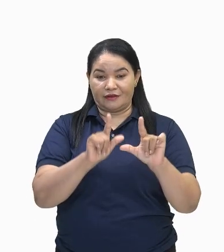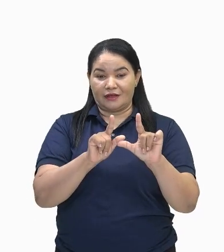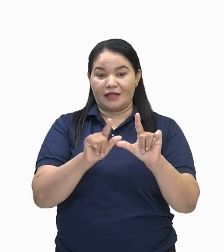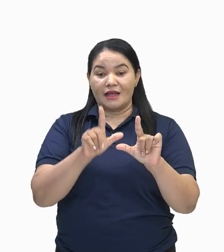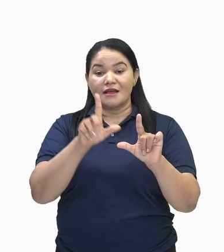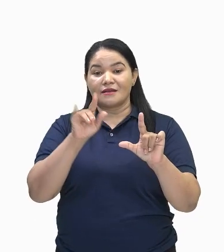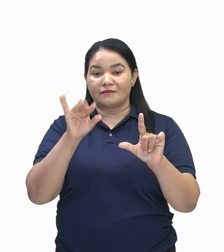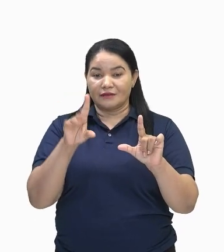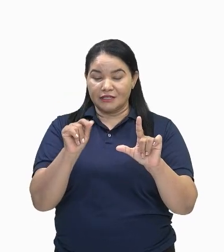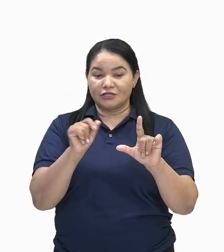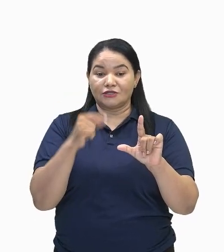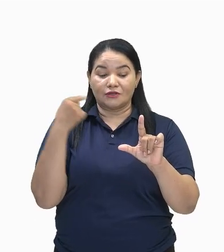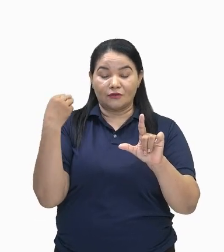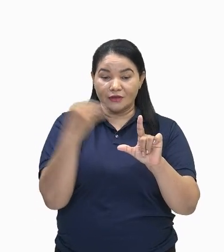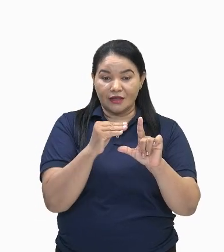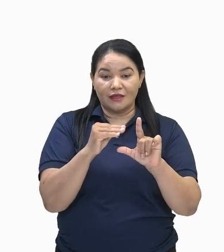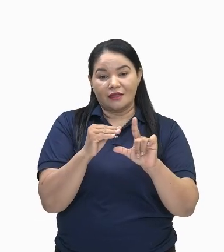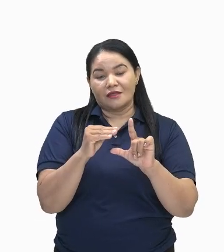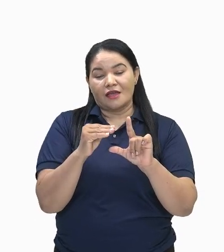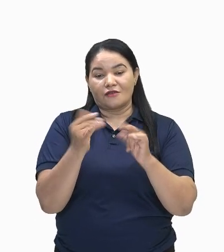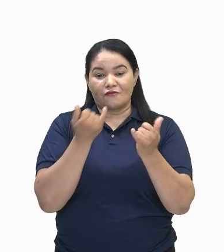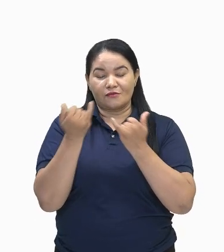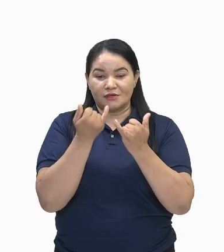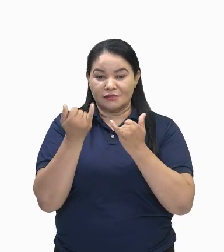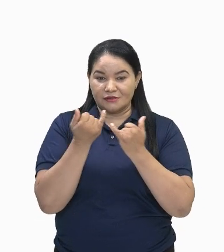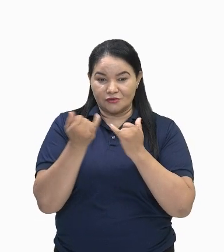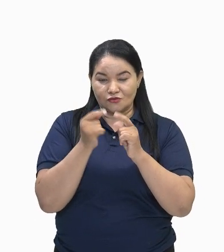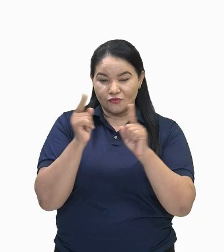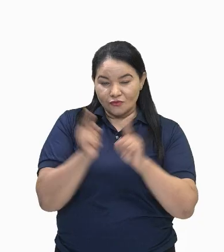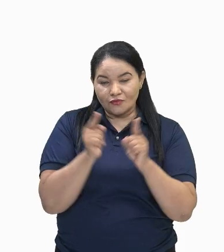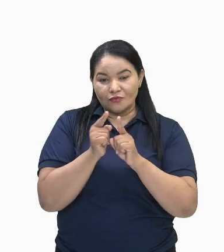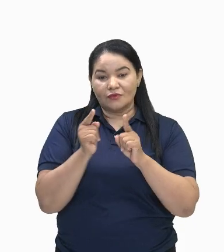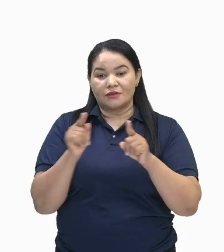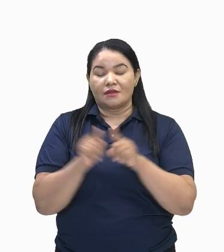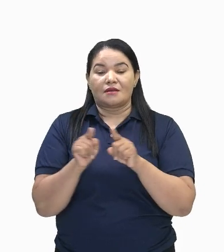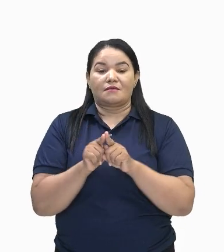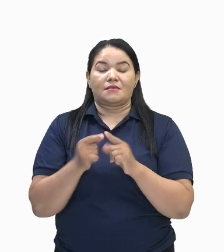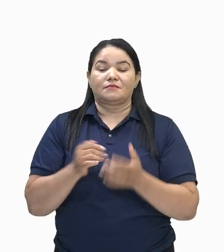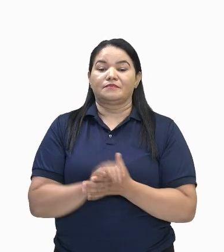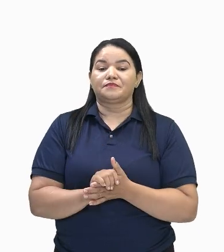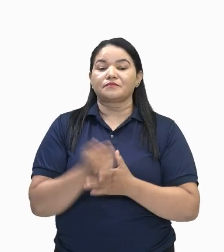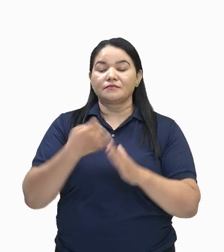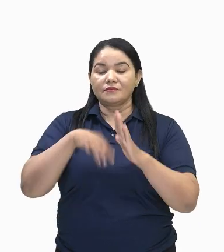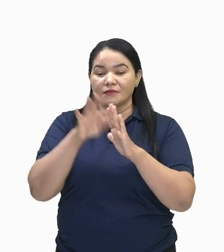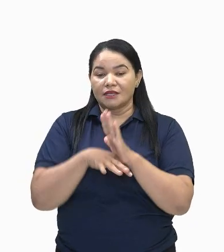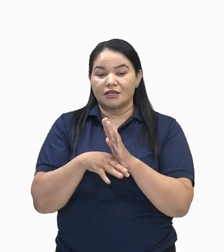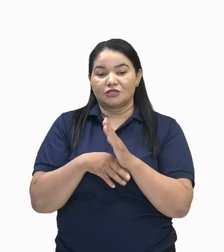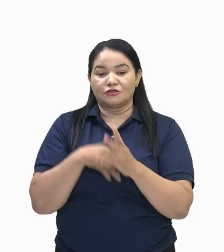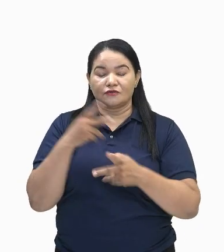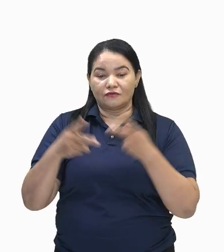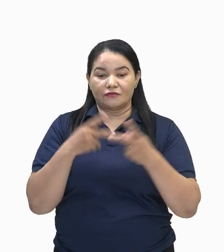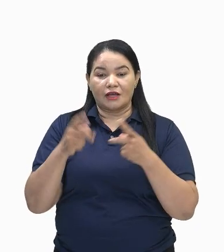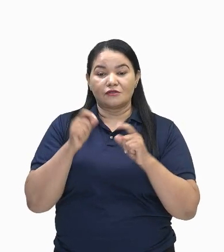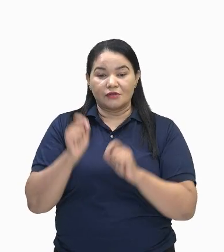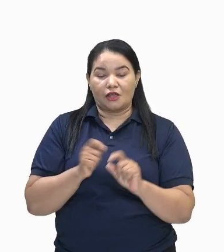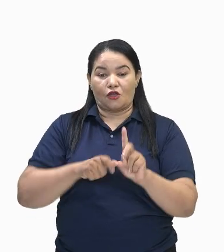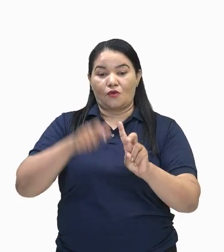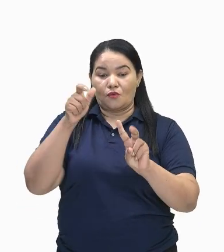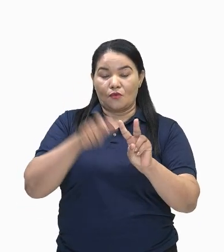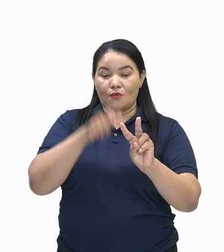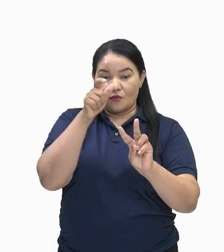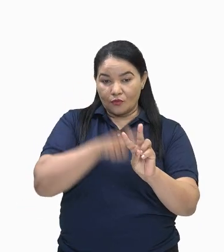né, do que se trata? Nesse artigo questiona se personagens como Indiana Jones